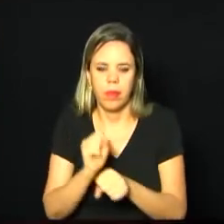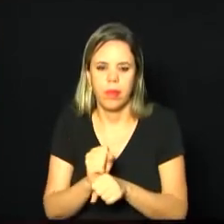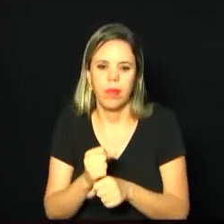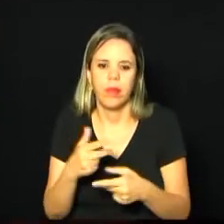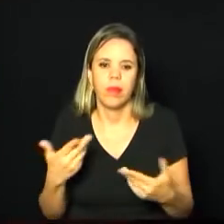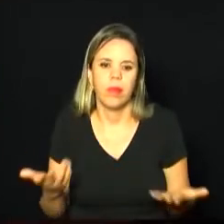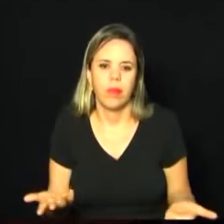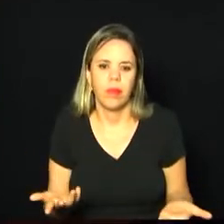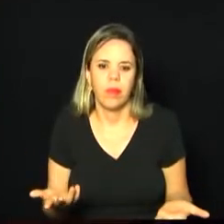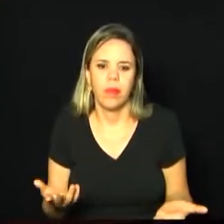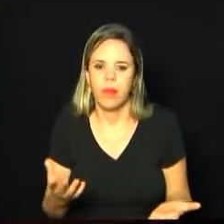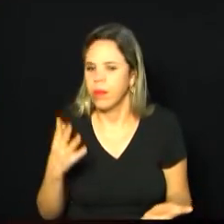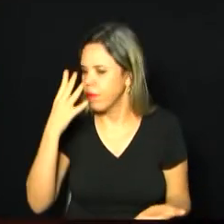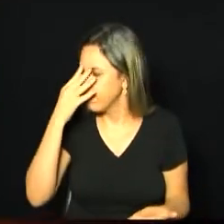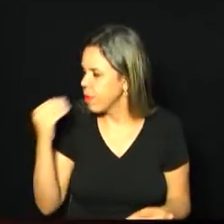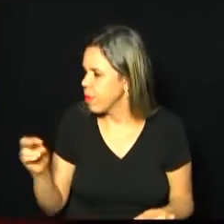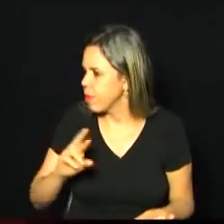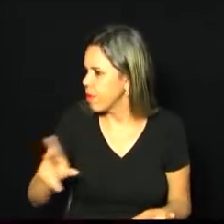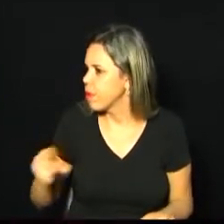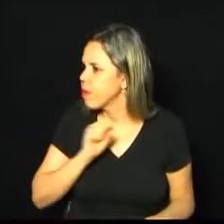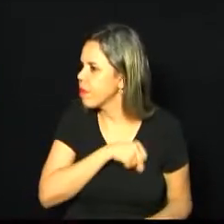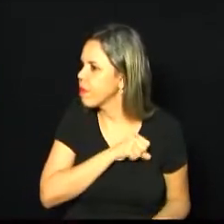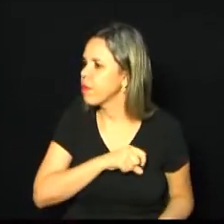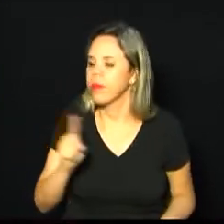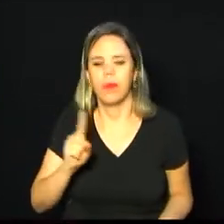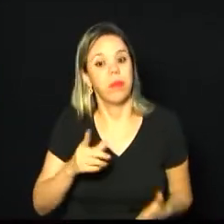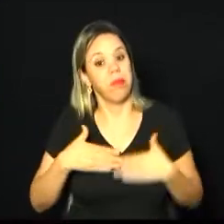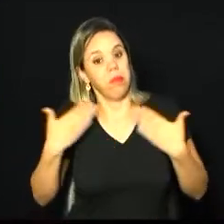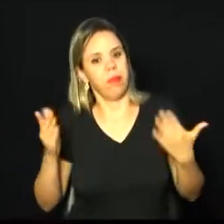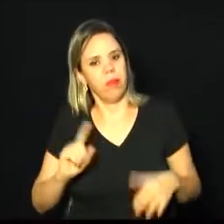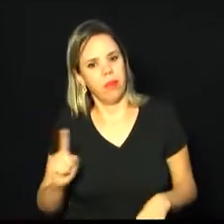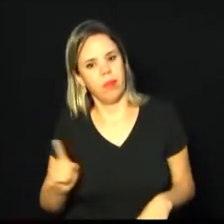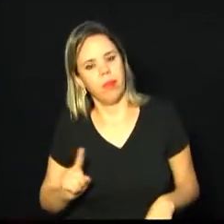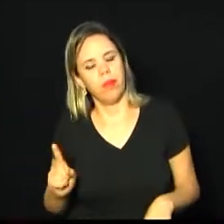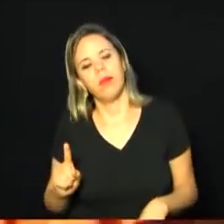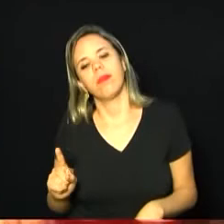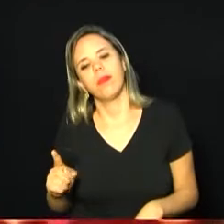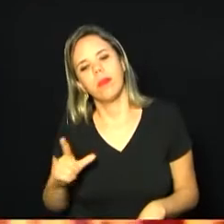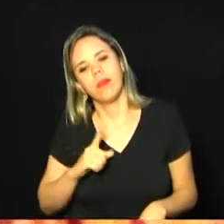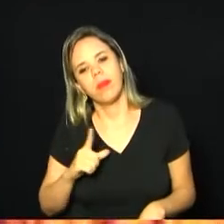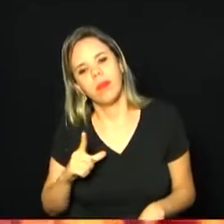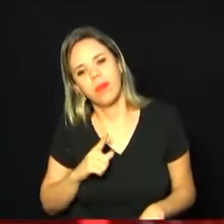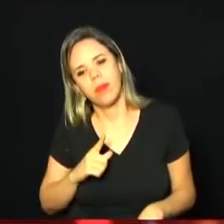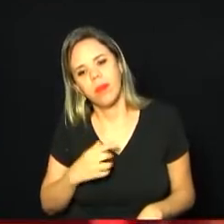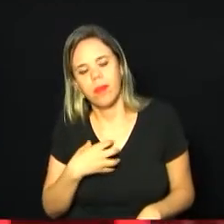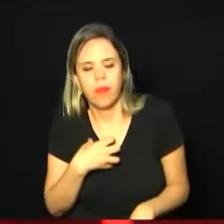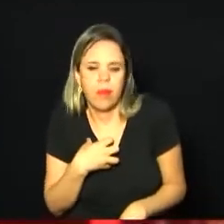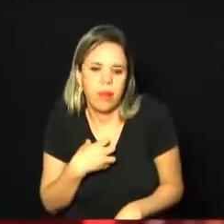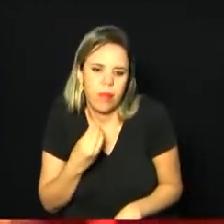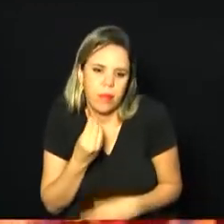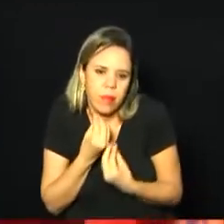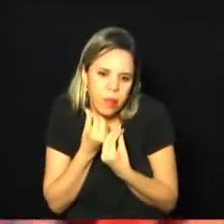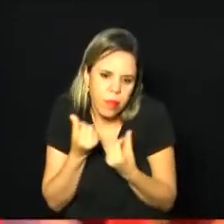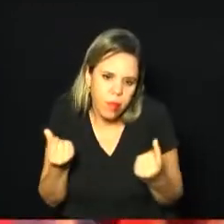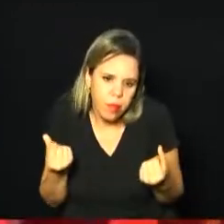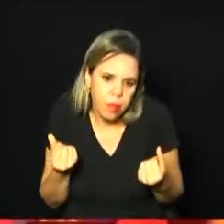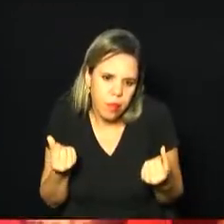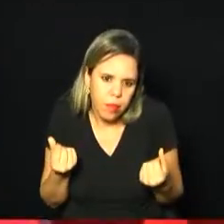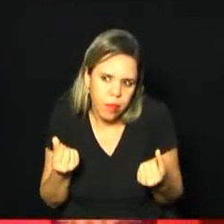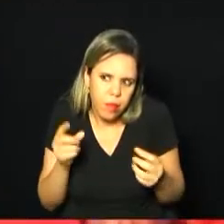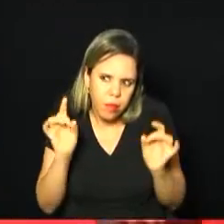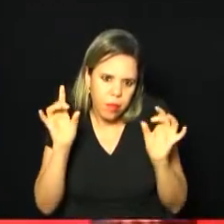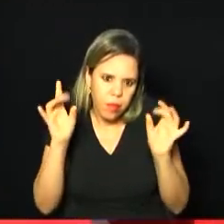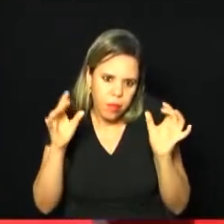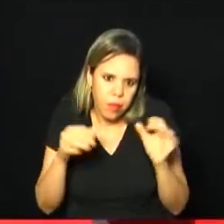inovações como um lobo que não é tão Malvado e assustador além de ter um ponto frágil que é o fio condutor da história